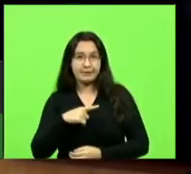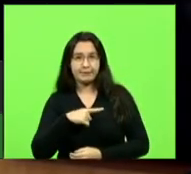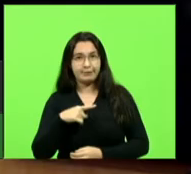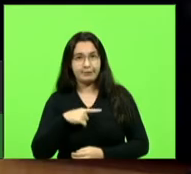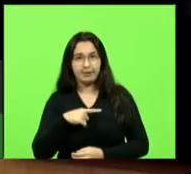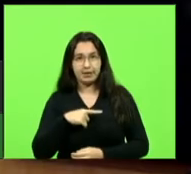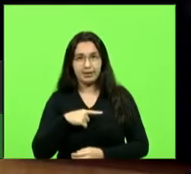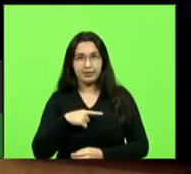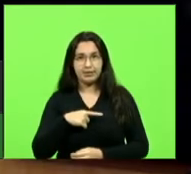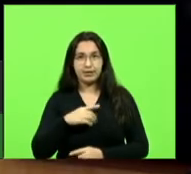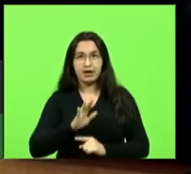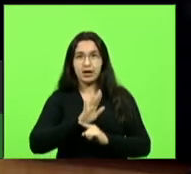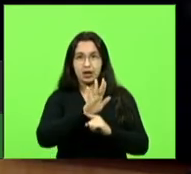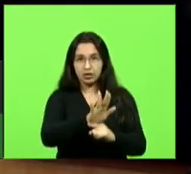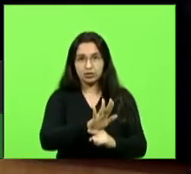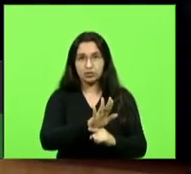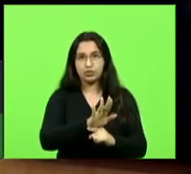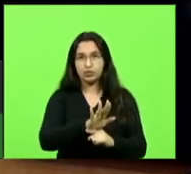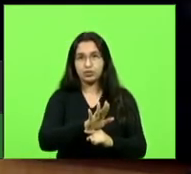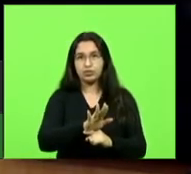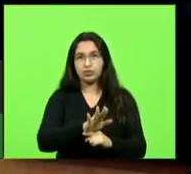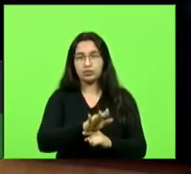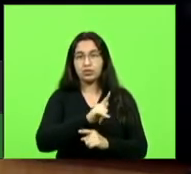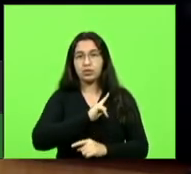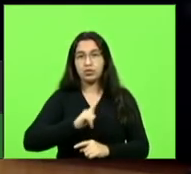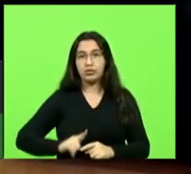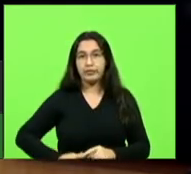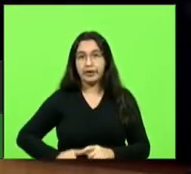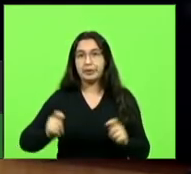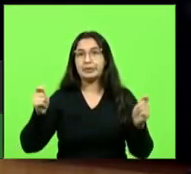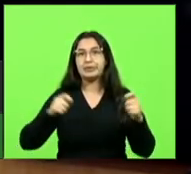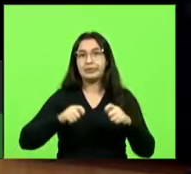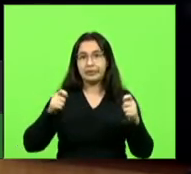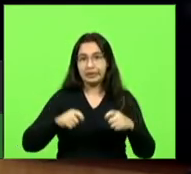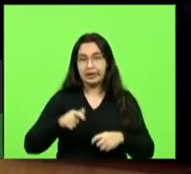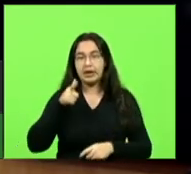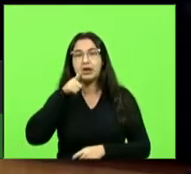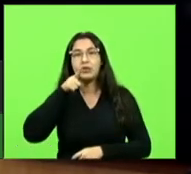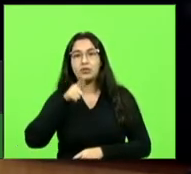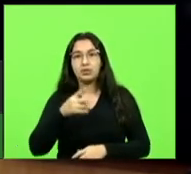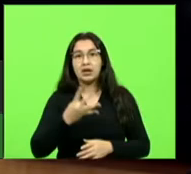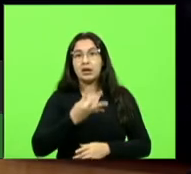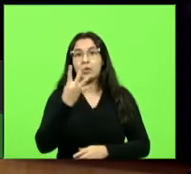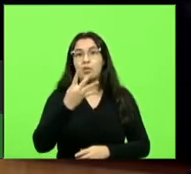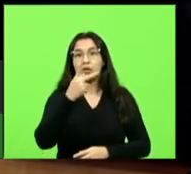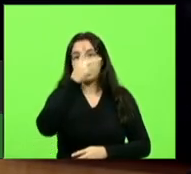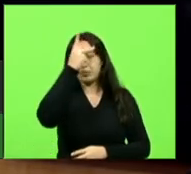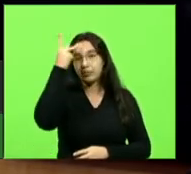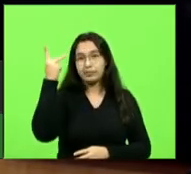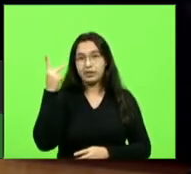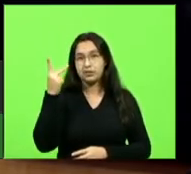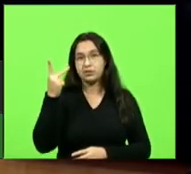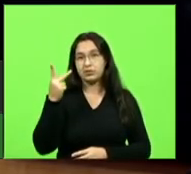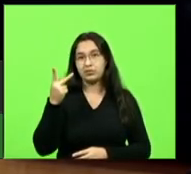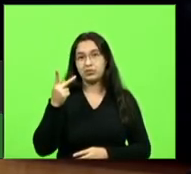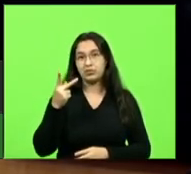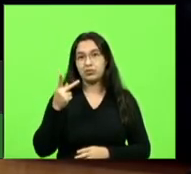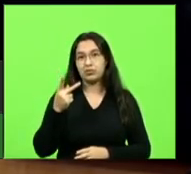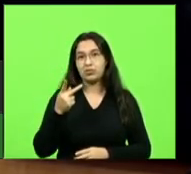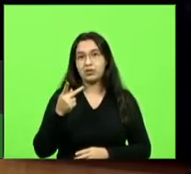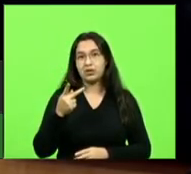Família, consiga sobreviver num mês quatro pessoas com uma renda de R$